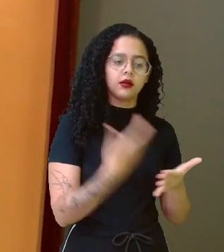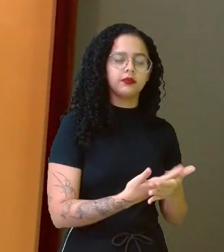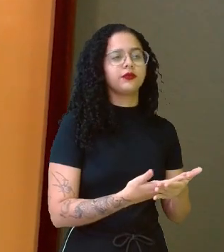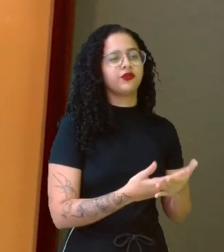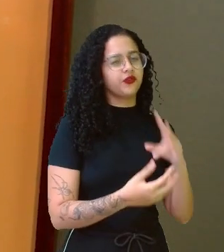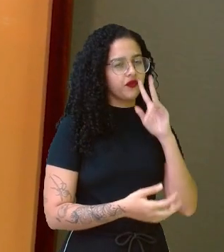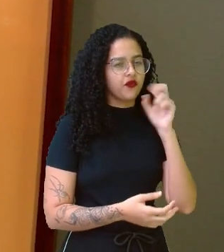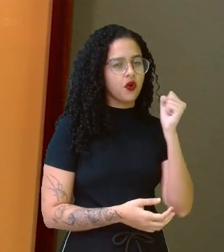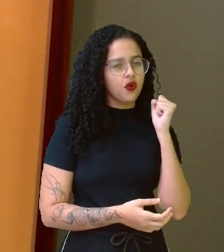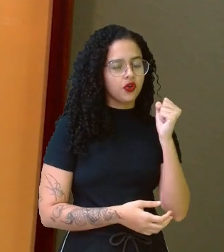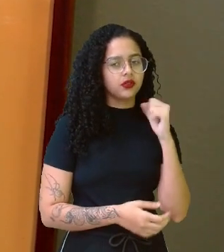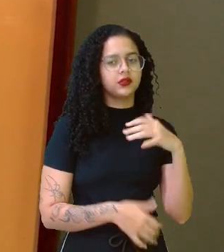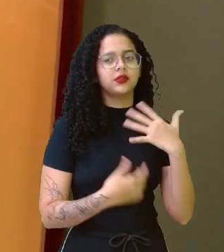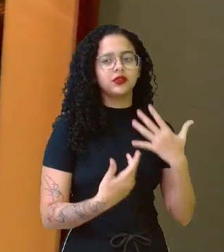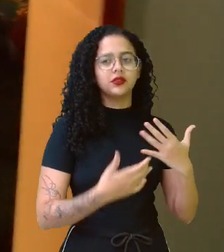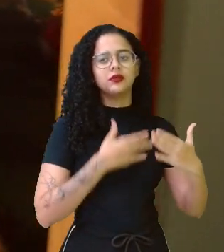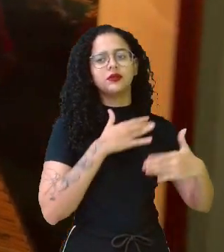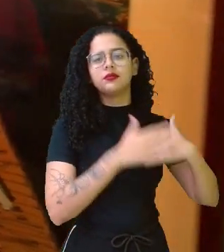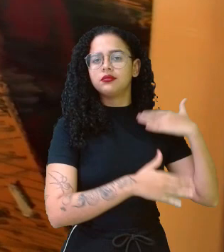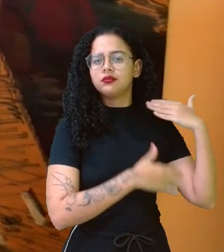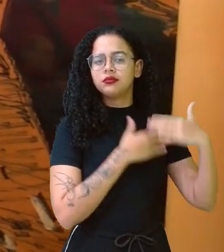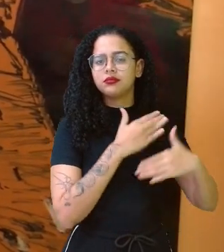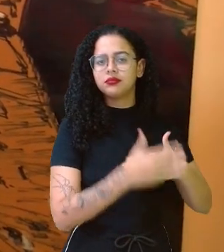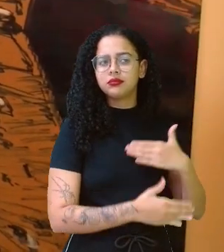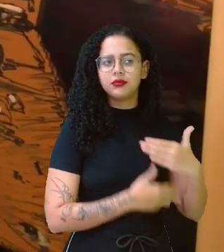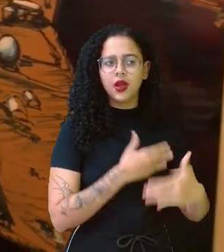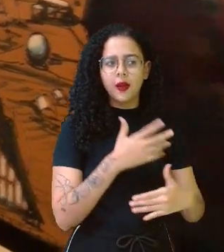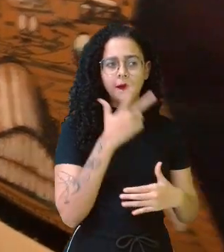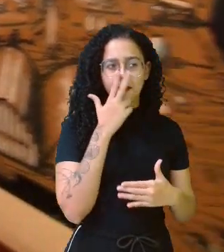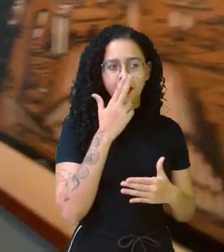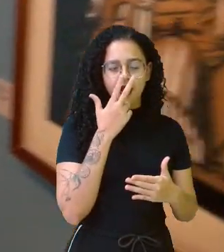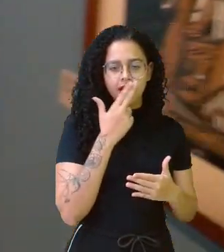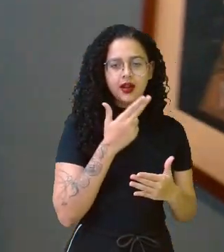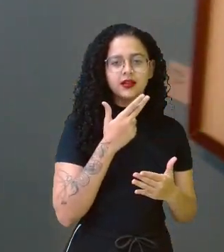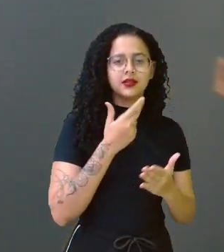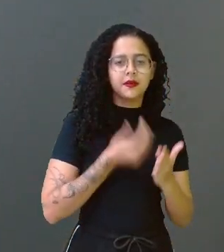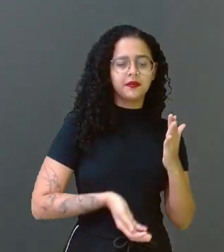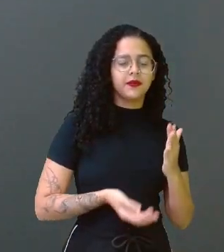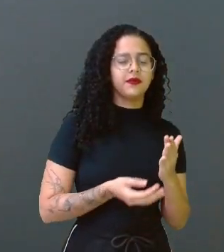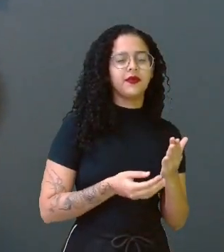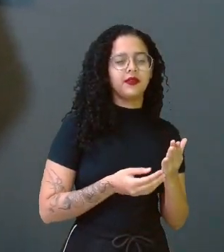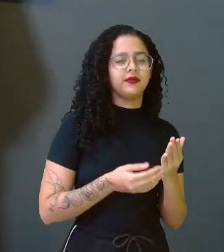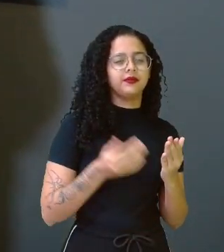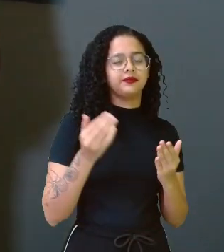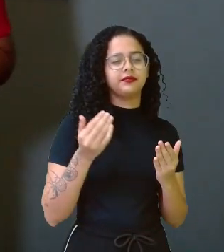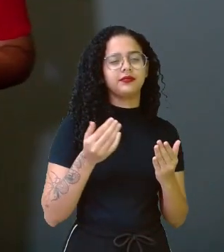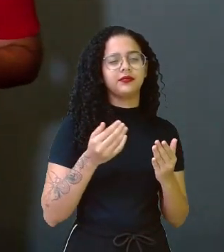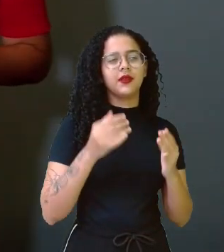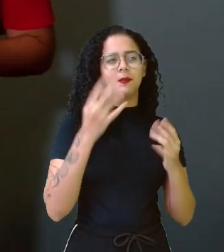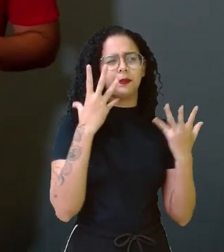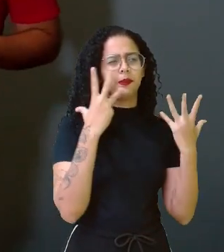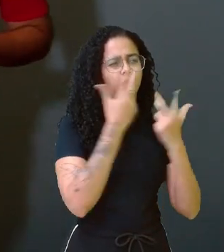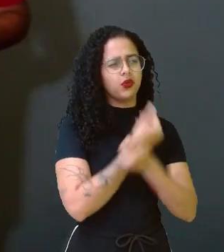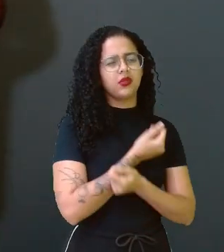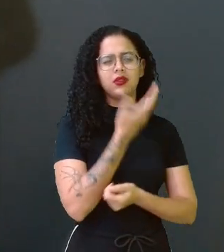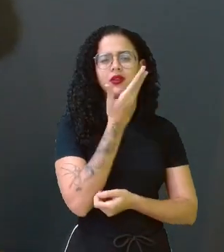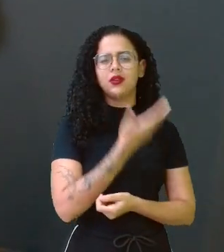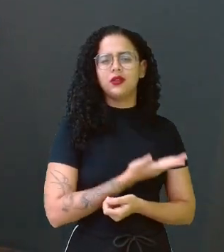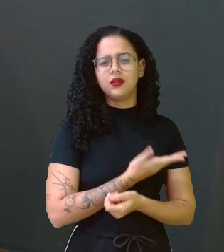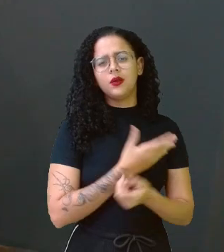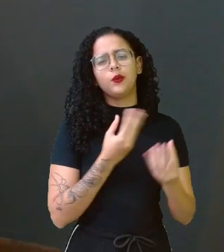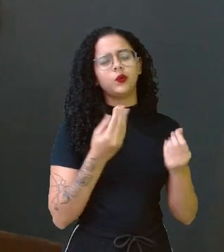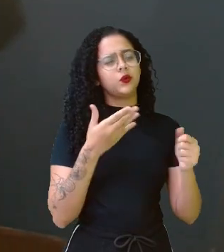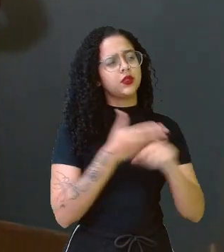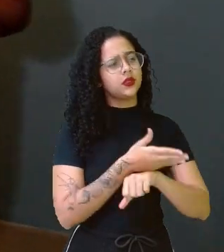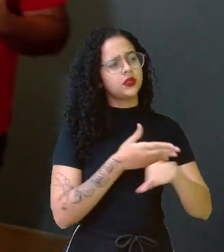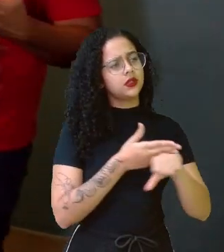aí ele foi passando como que esse rastro branco sobre a paisagem, né? Muito bonito, muito sensível, né?